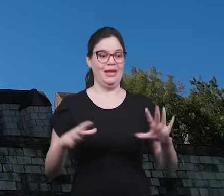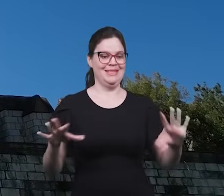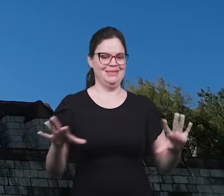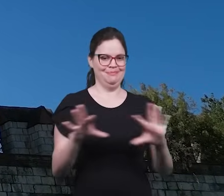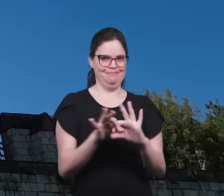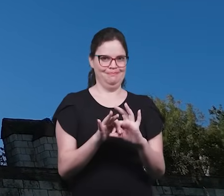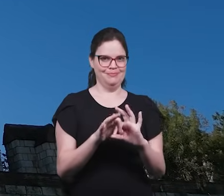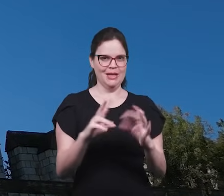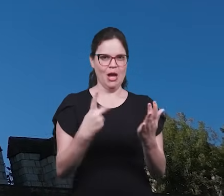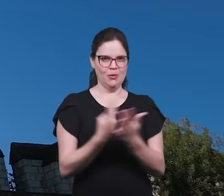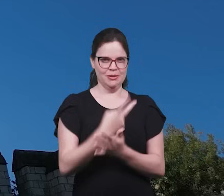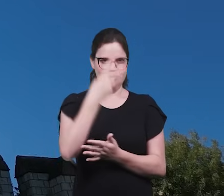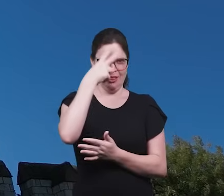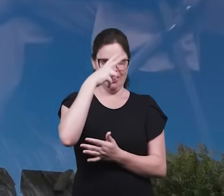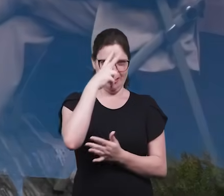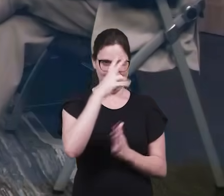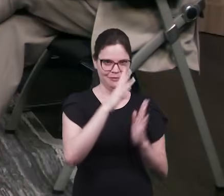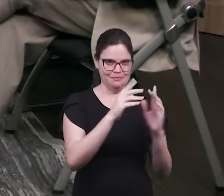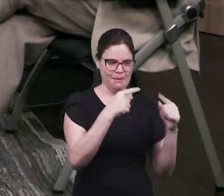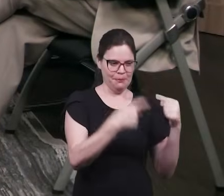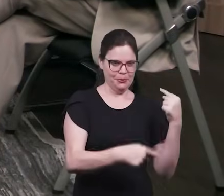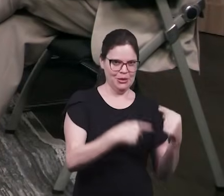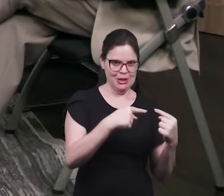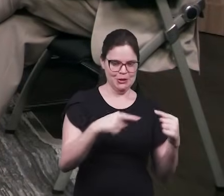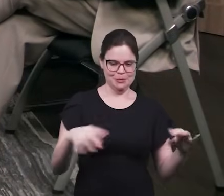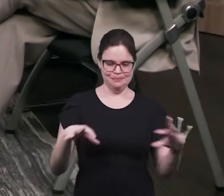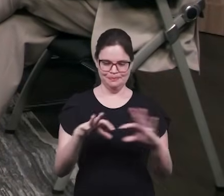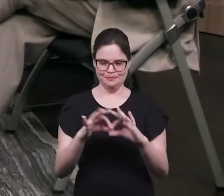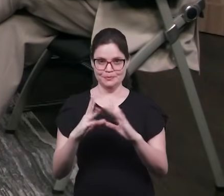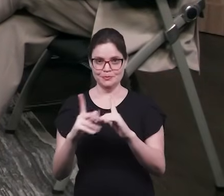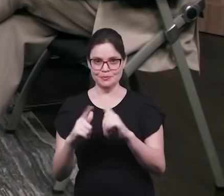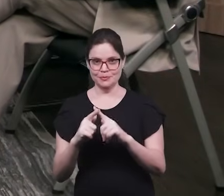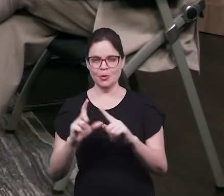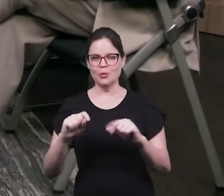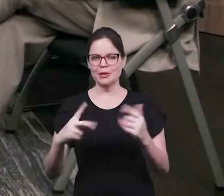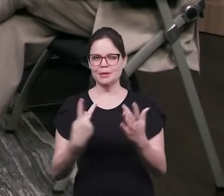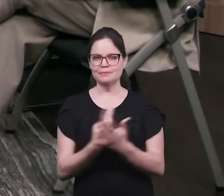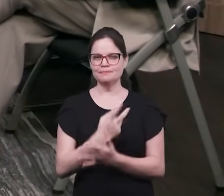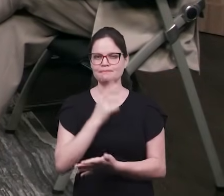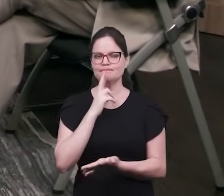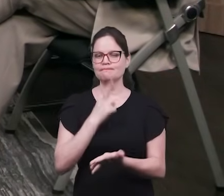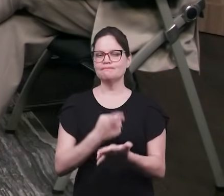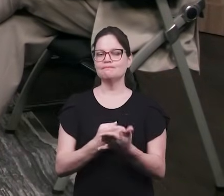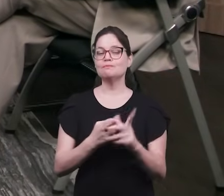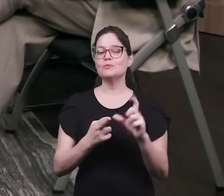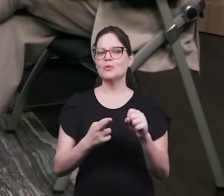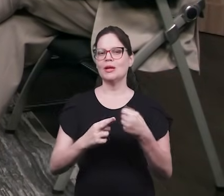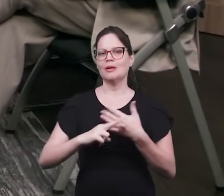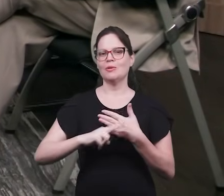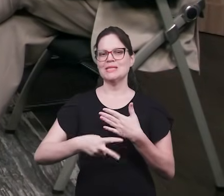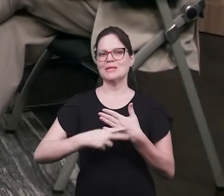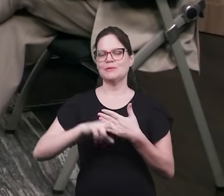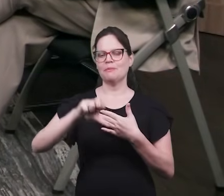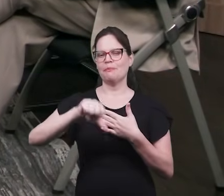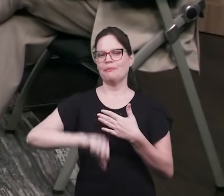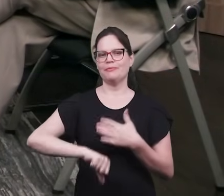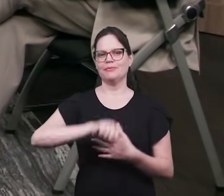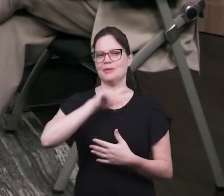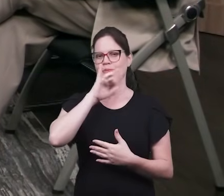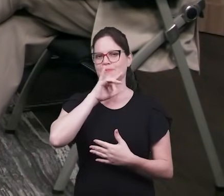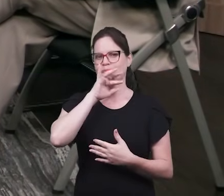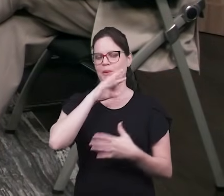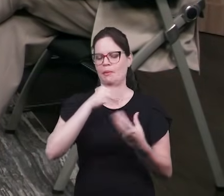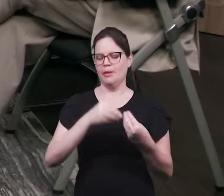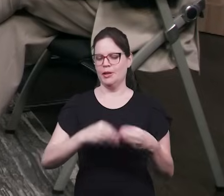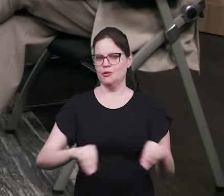união que ocorreu em Pérgamo, ela trouxe para a fé dois grandes prejuízos. Primeiro, a